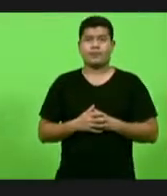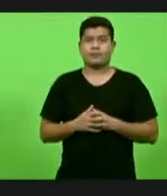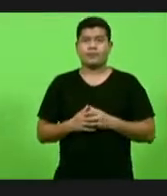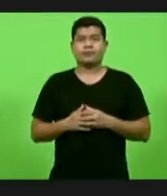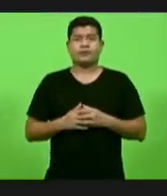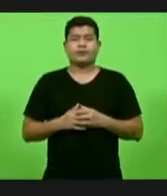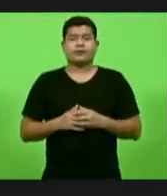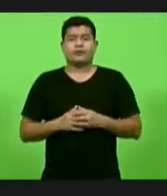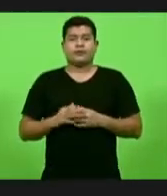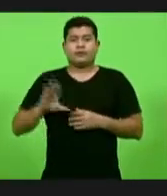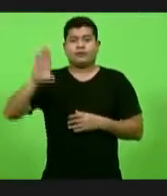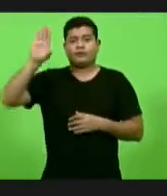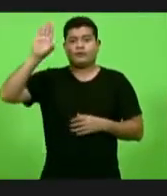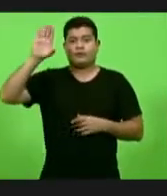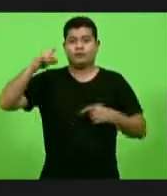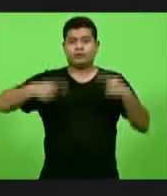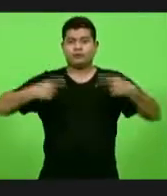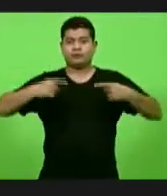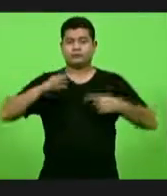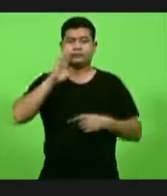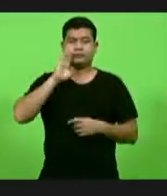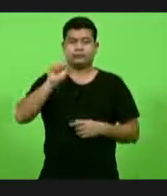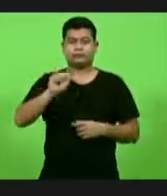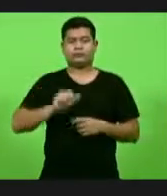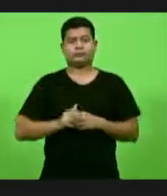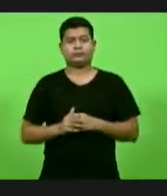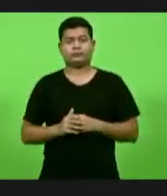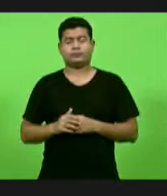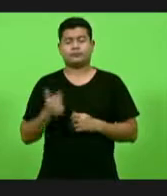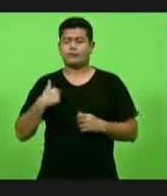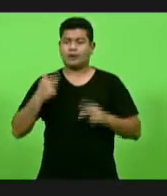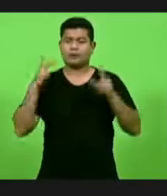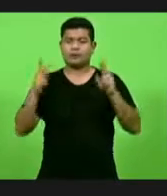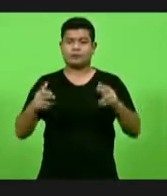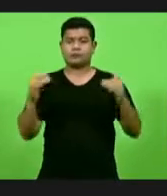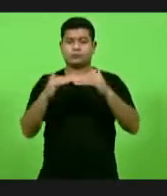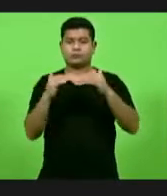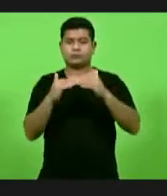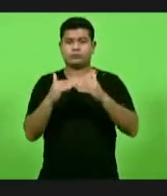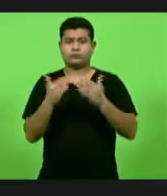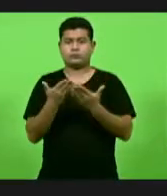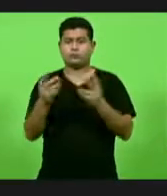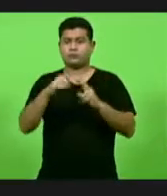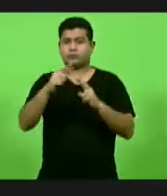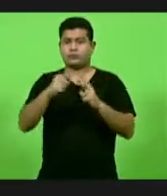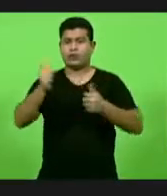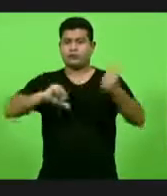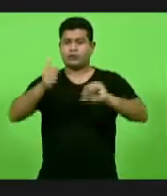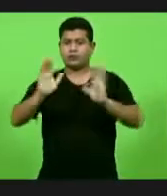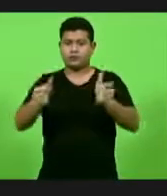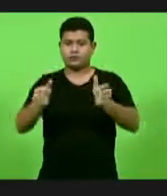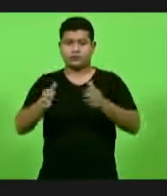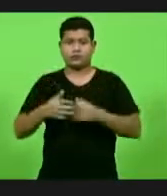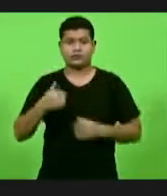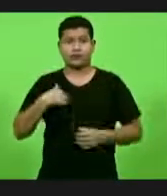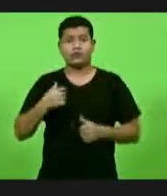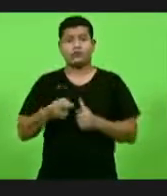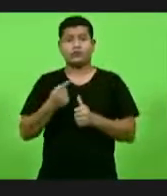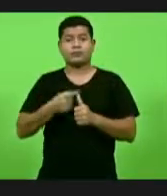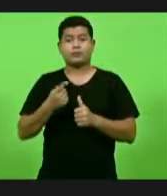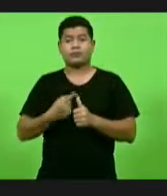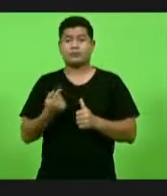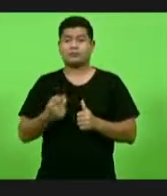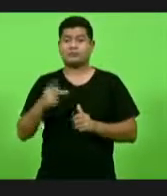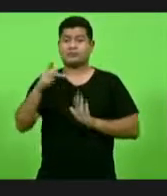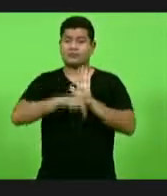Presidente... Para discutir, deputado isso. Bruno Souza. Da mesma forma, corroborando com a análise dos meus colegas, primeiramente, o projeto ele é